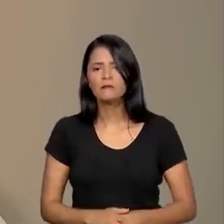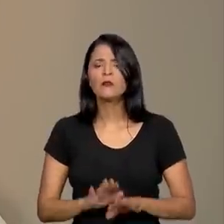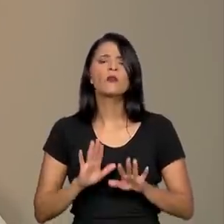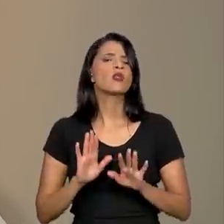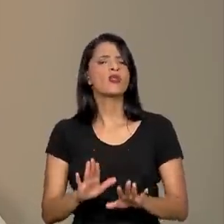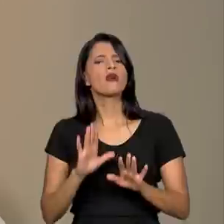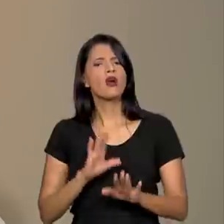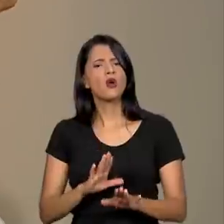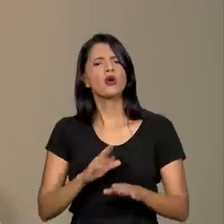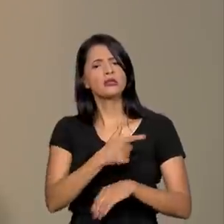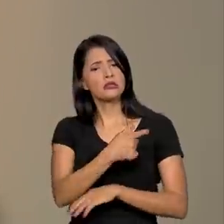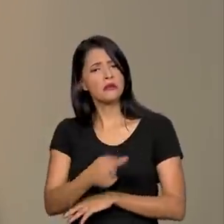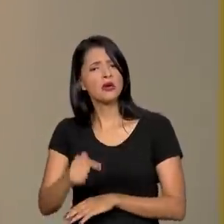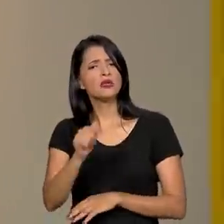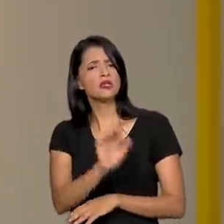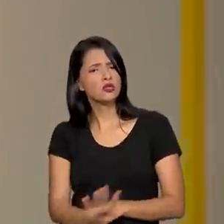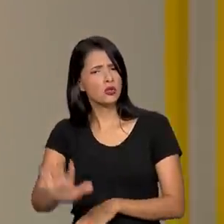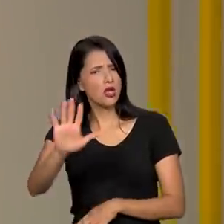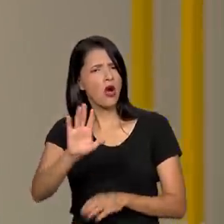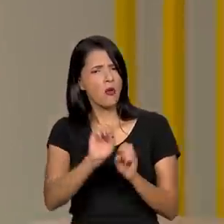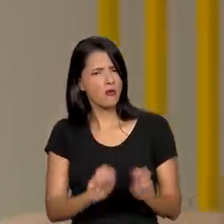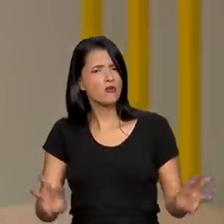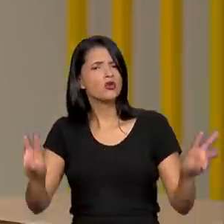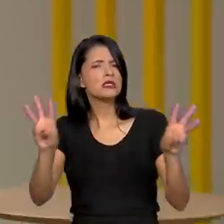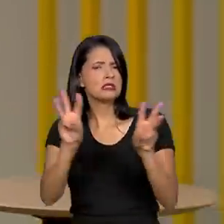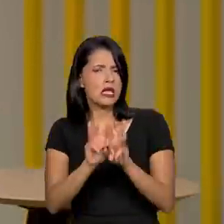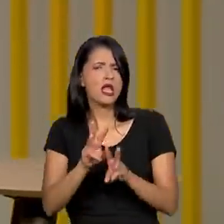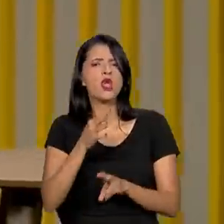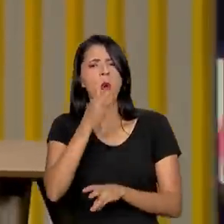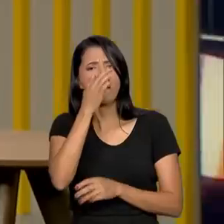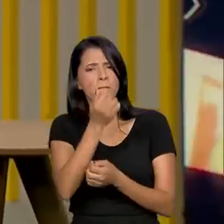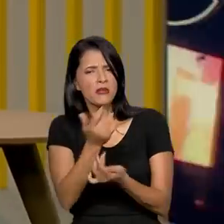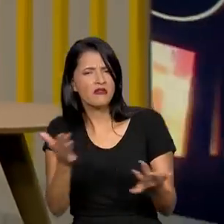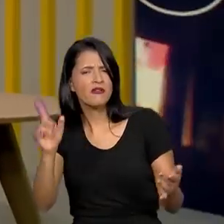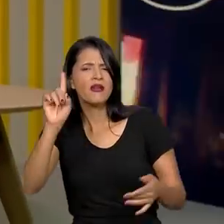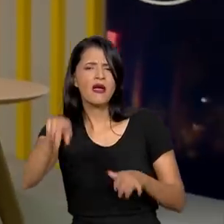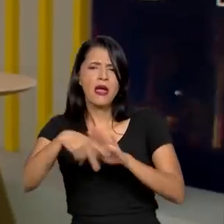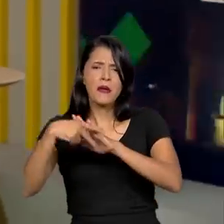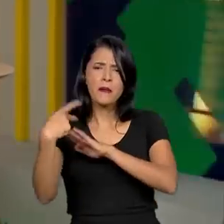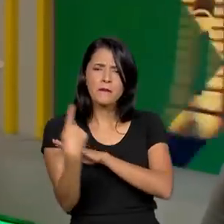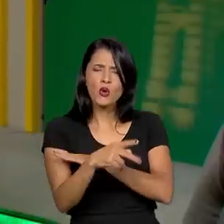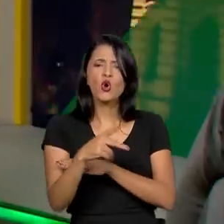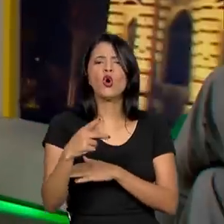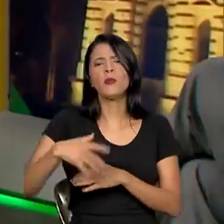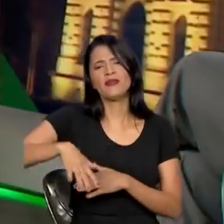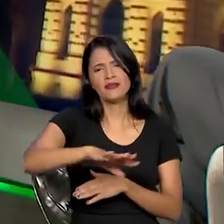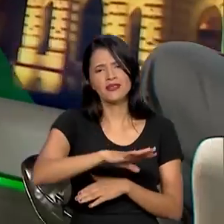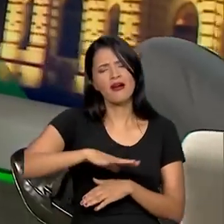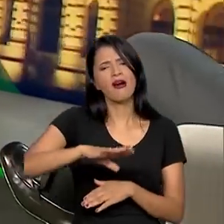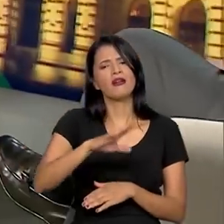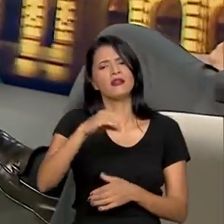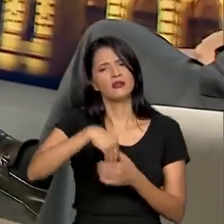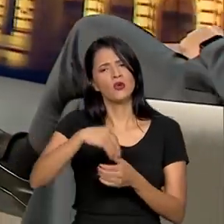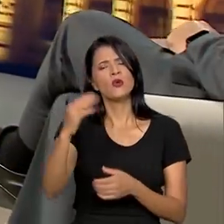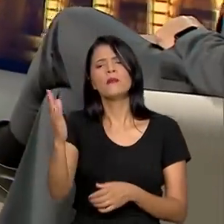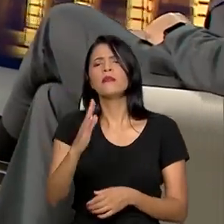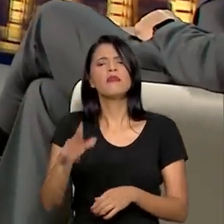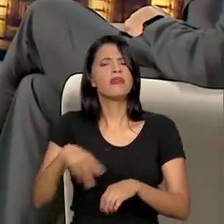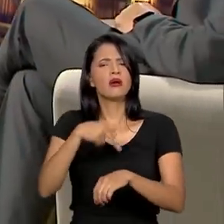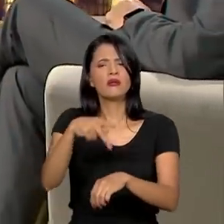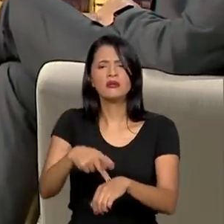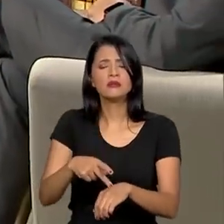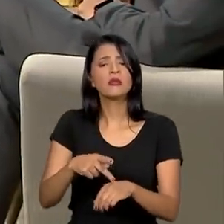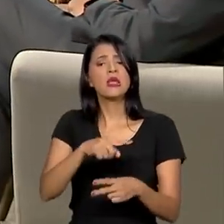a Primavera dos Museus são eventos que são tradicionais já em relação à questão museológica no país. Além